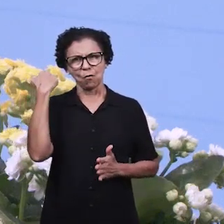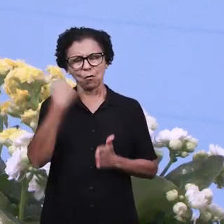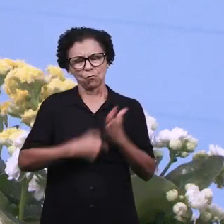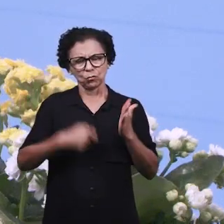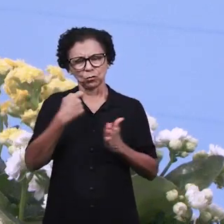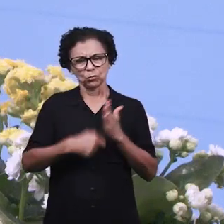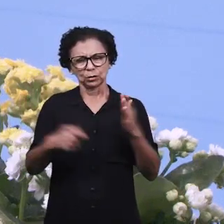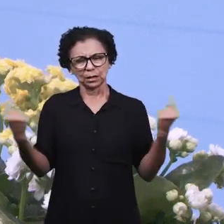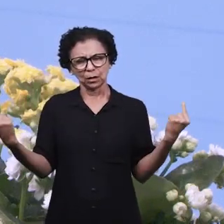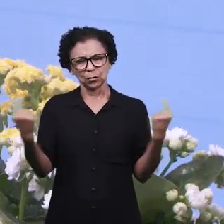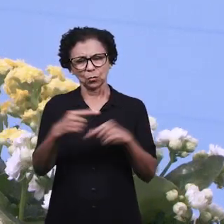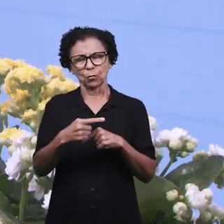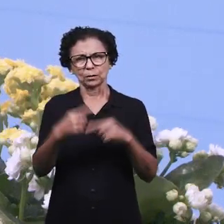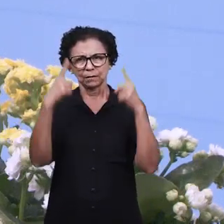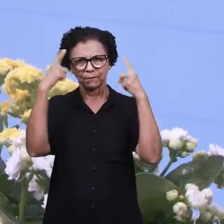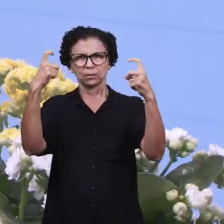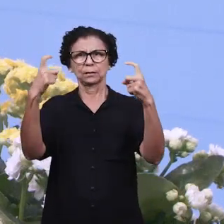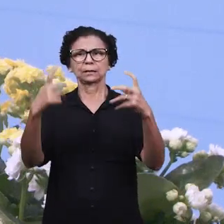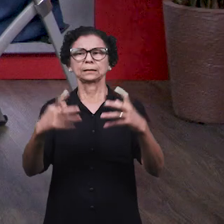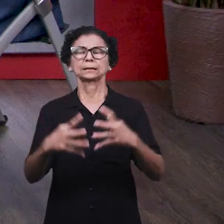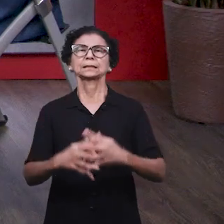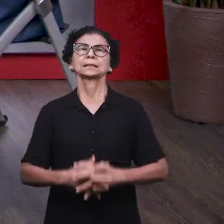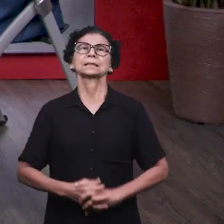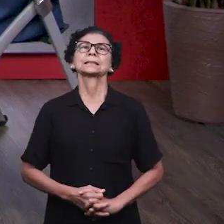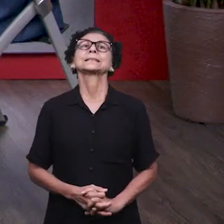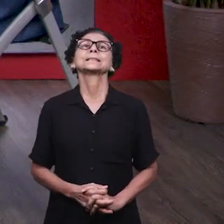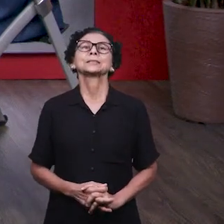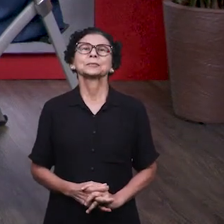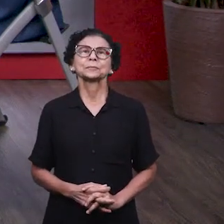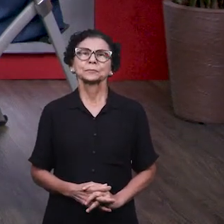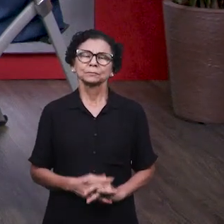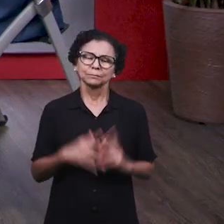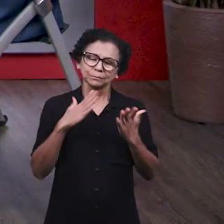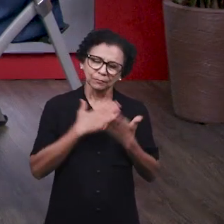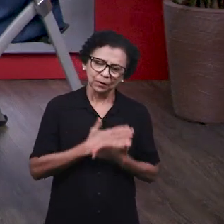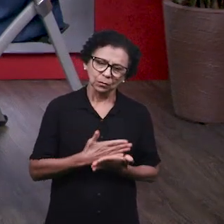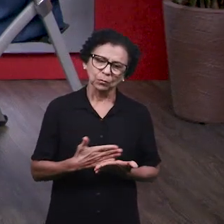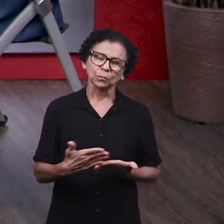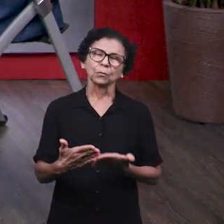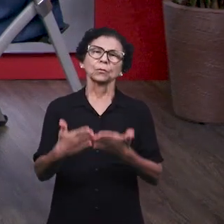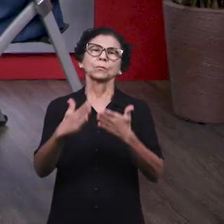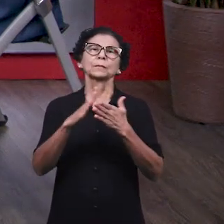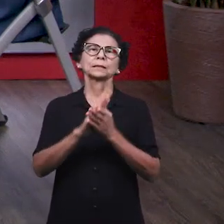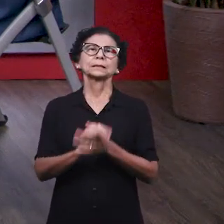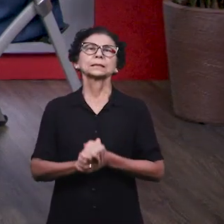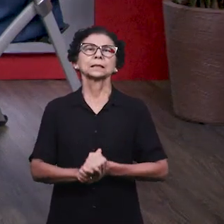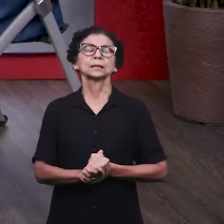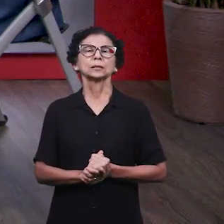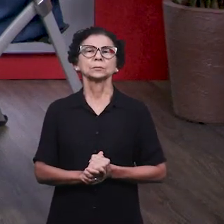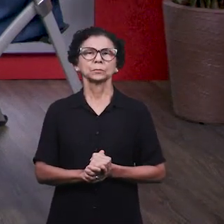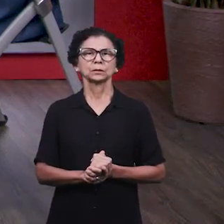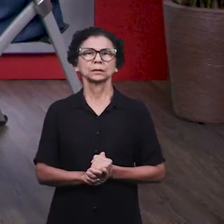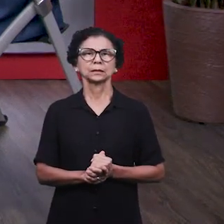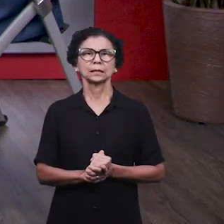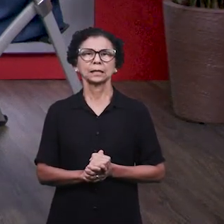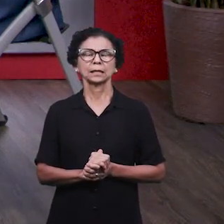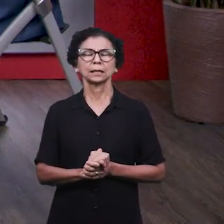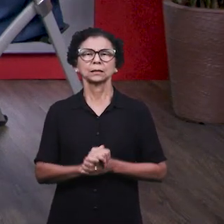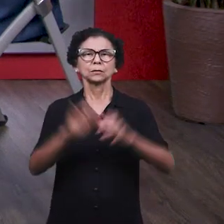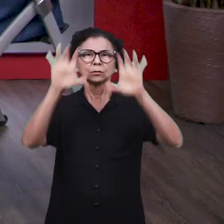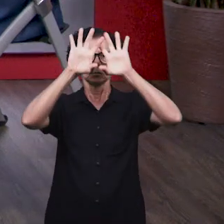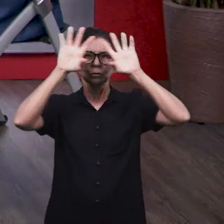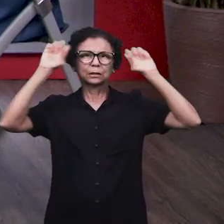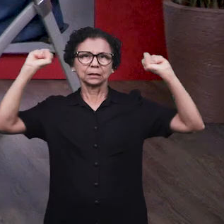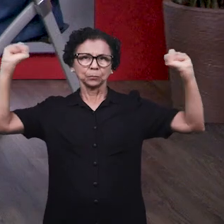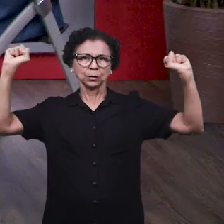violência doméstica é nociva. E Exatamente. aí começamos, né, no tribunal, criar políticas públicas, e essas